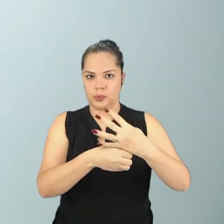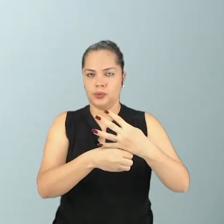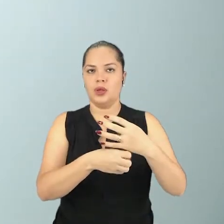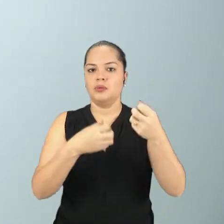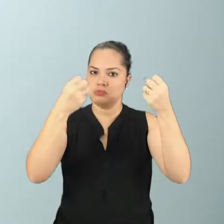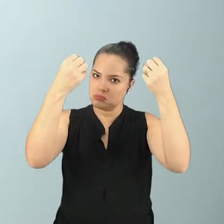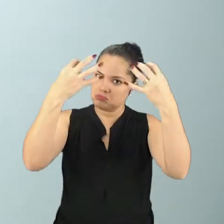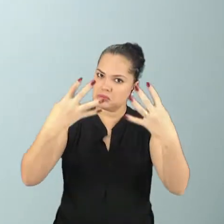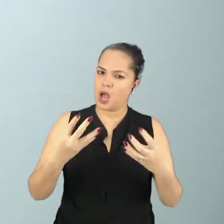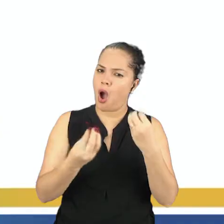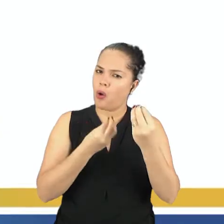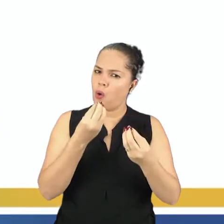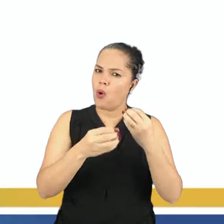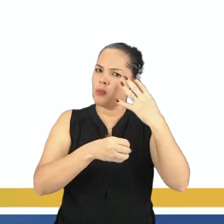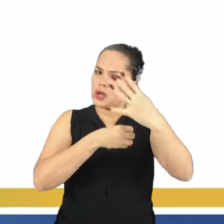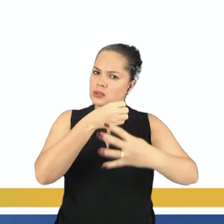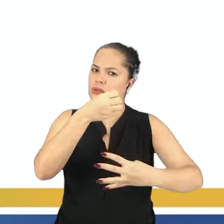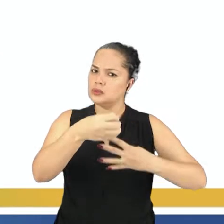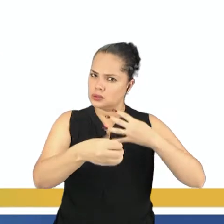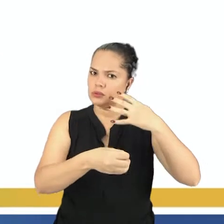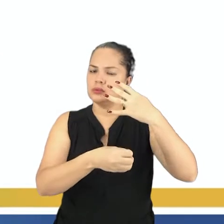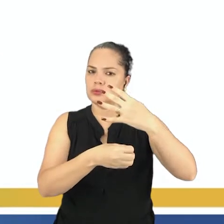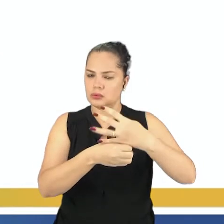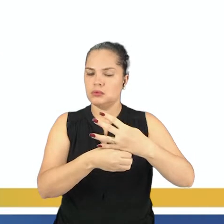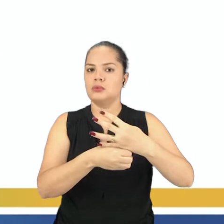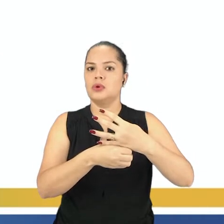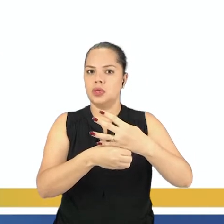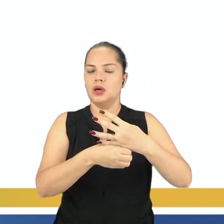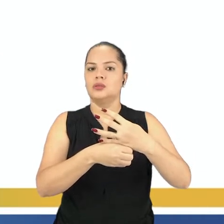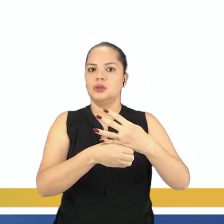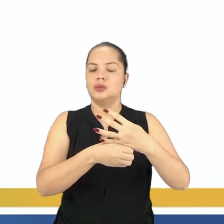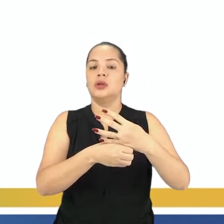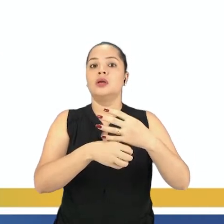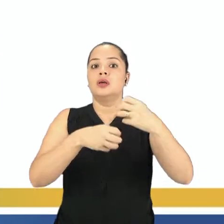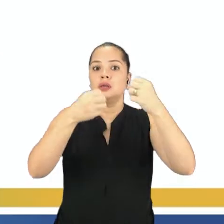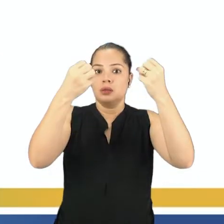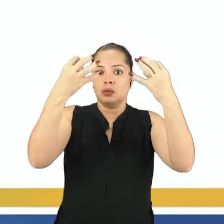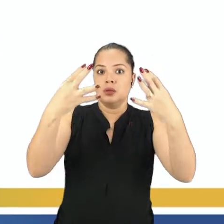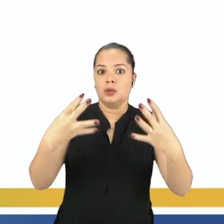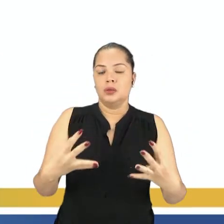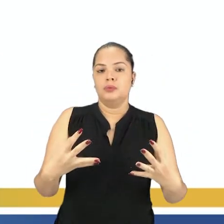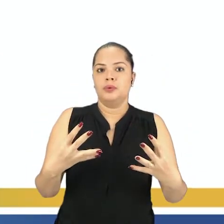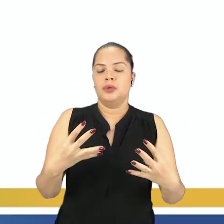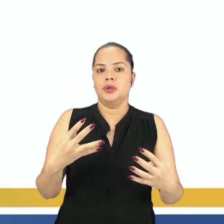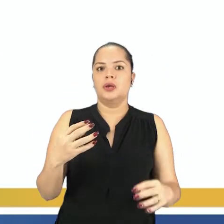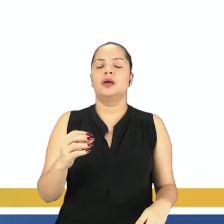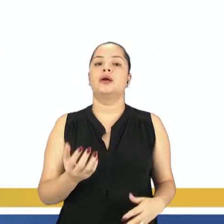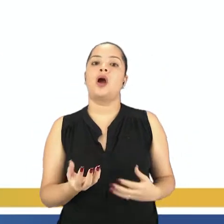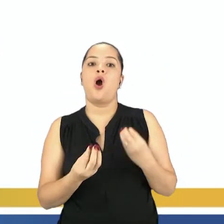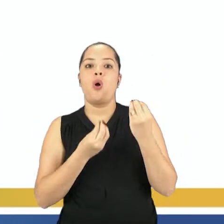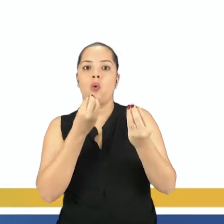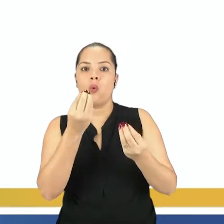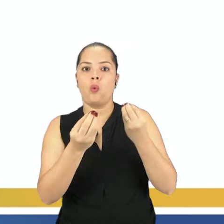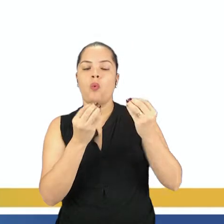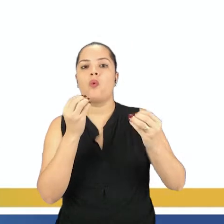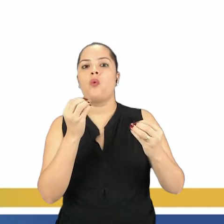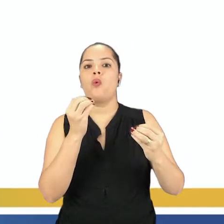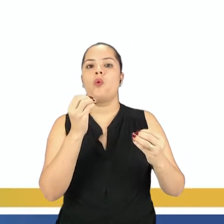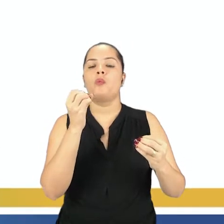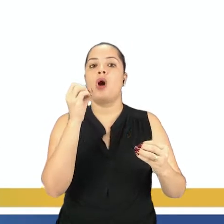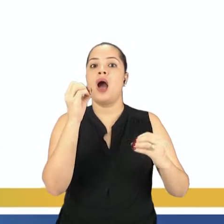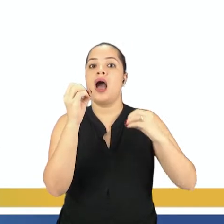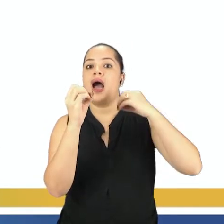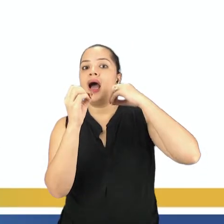do ano, tá, gente? As estações do ano resultam do movimento de translação da Terra, tá? Graças ao seu eixo